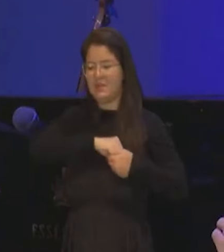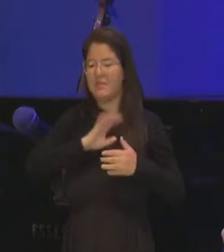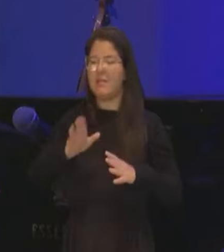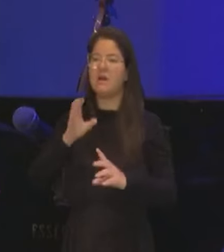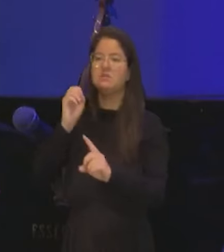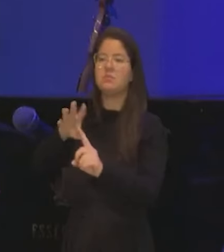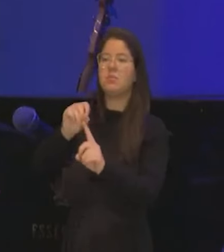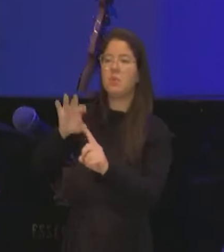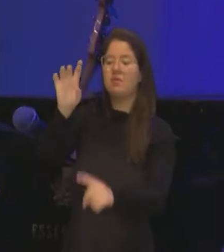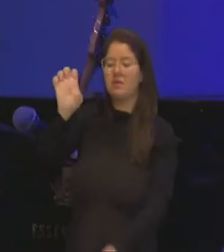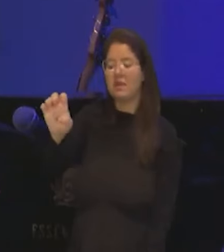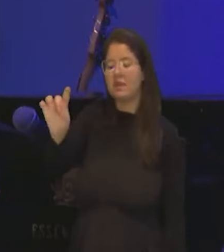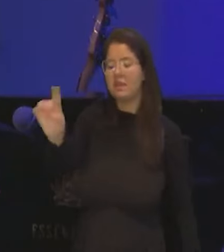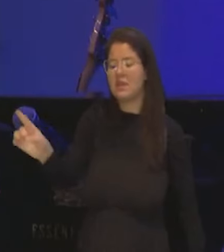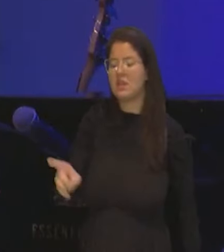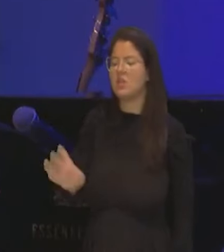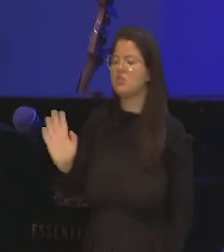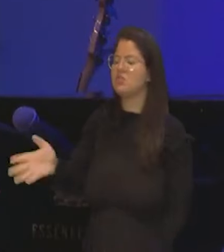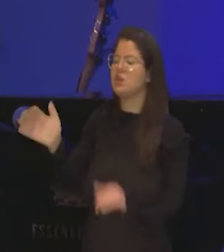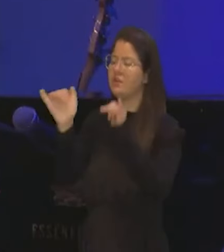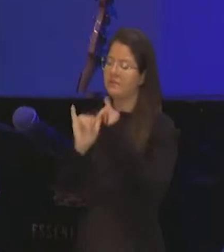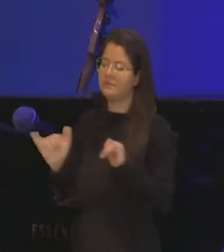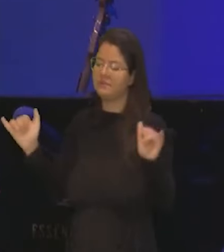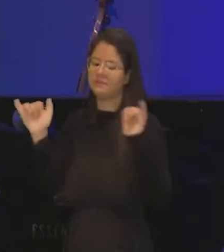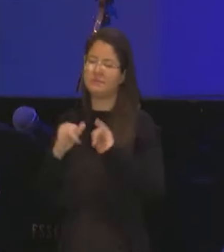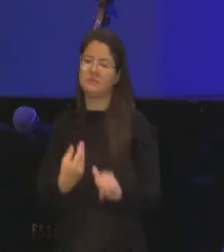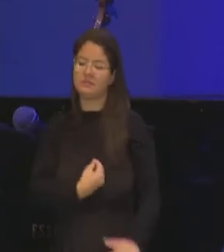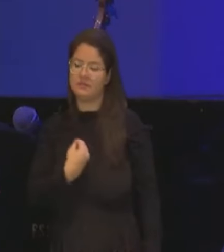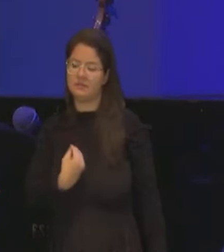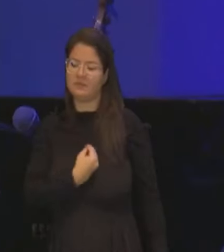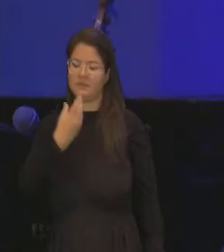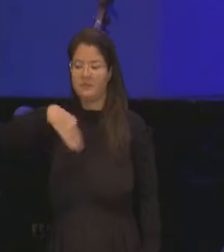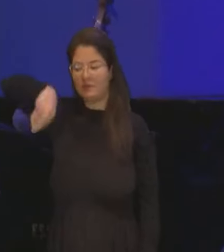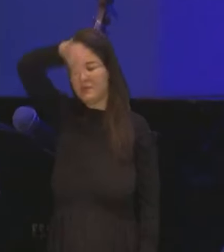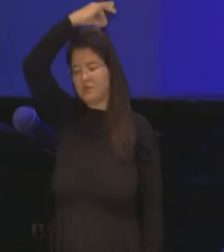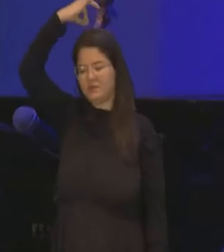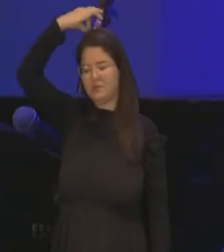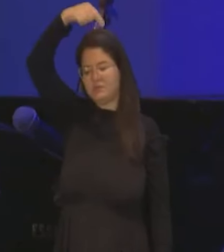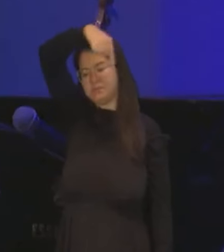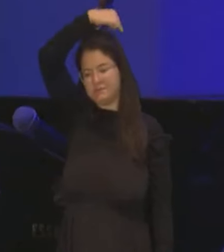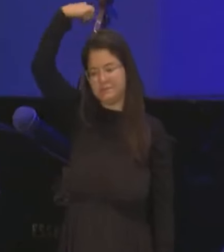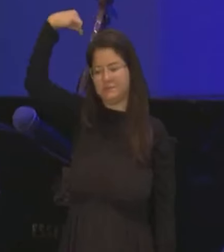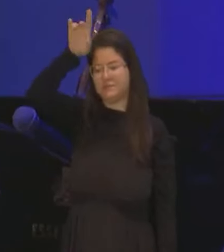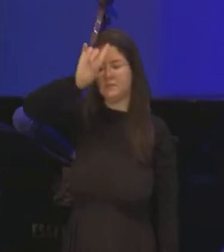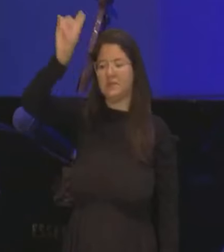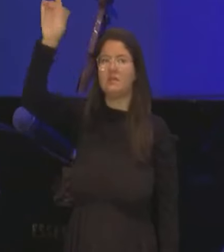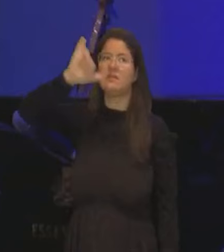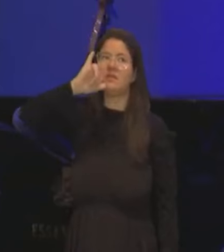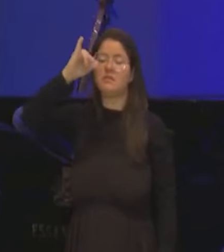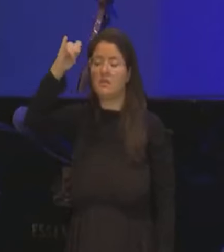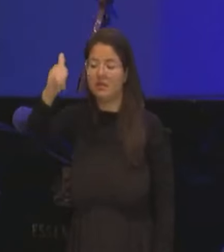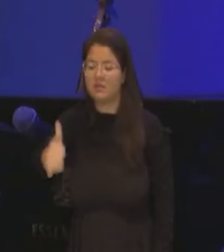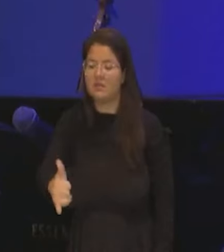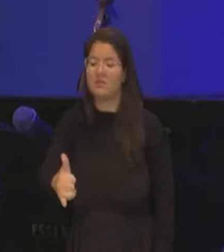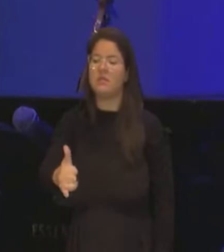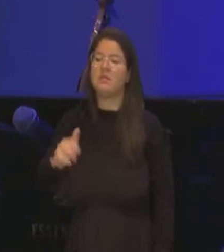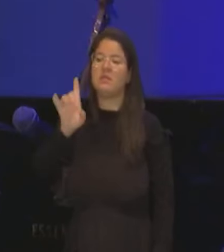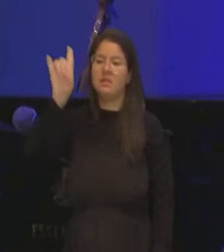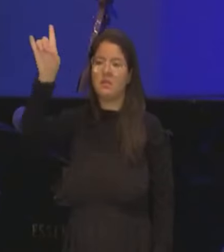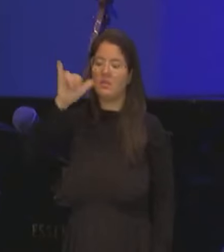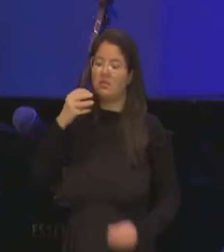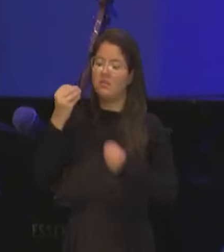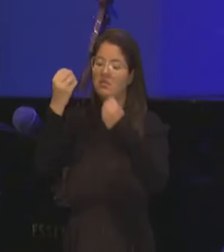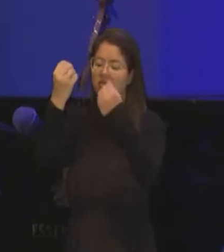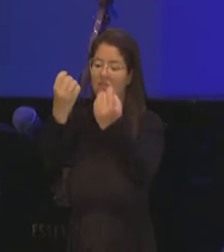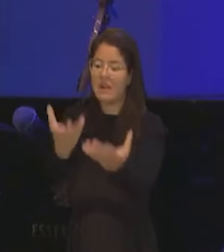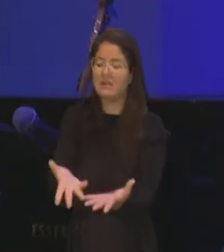estava fazendo essa declaração dessa presença do Espírito Santo e Deus falando: e eu colocarei sobre eles o